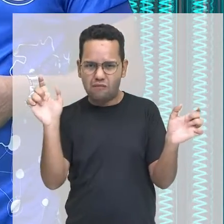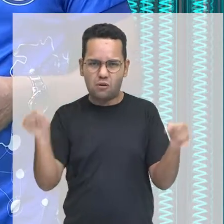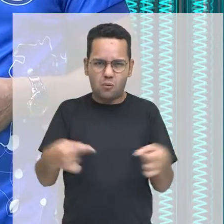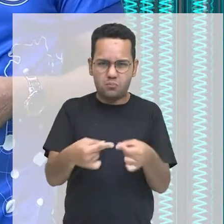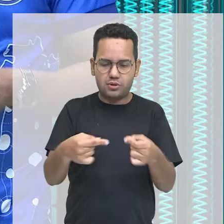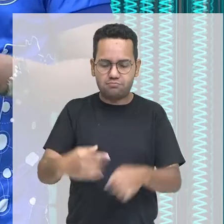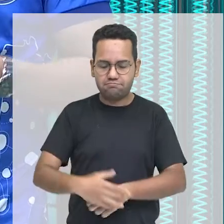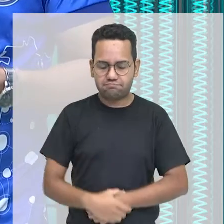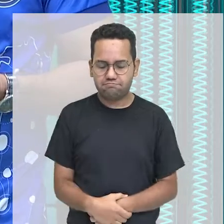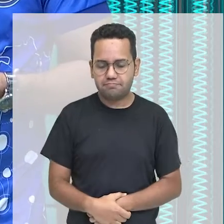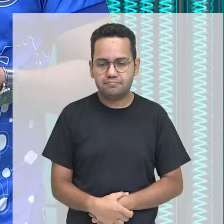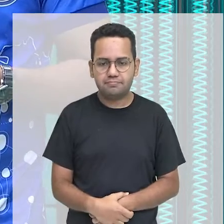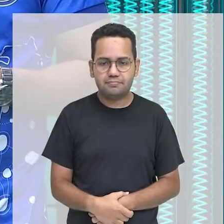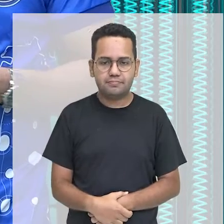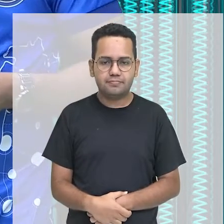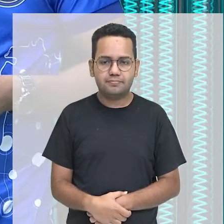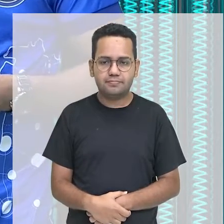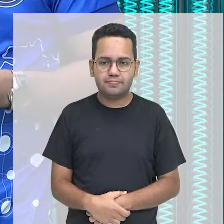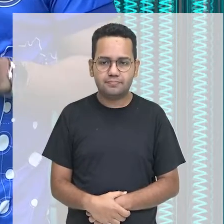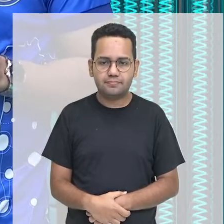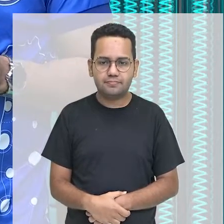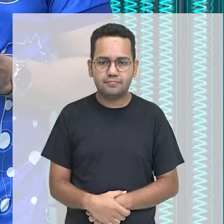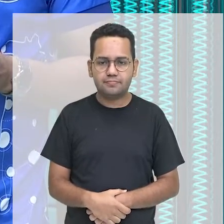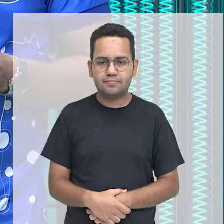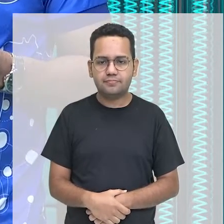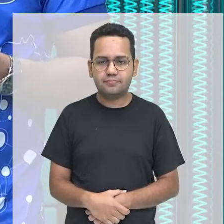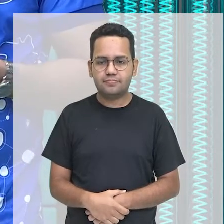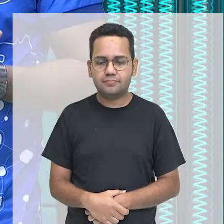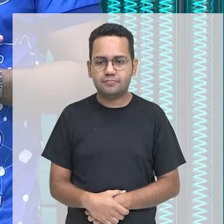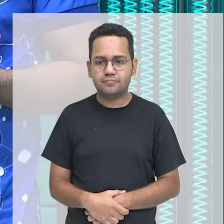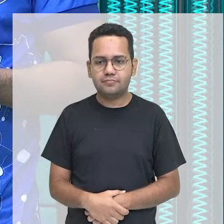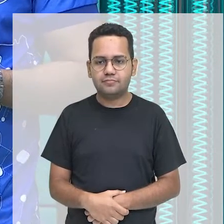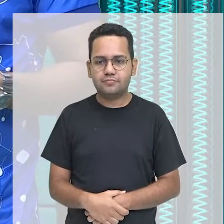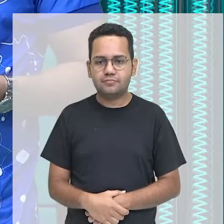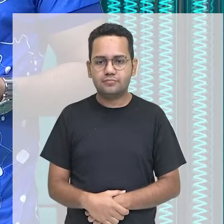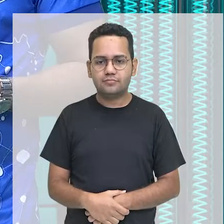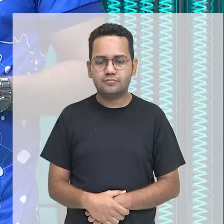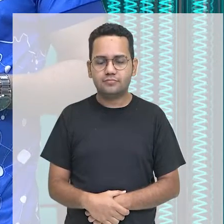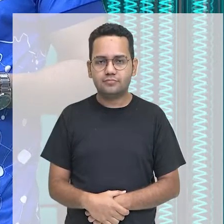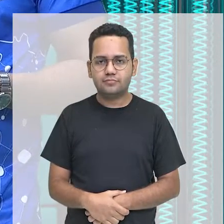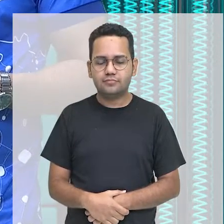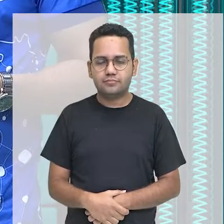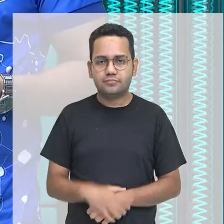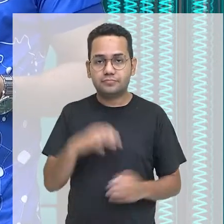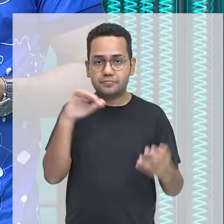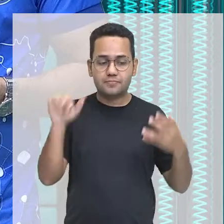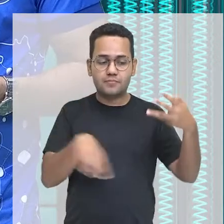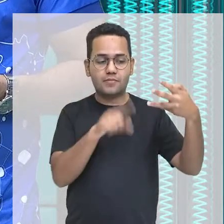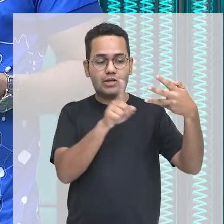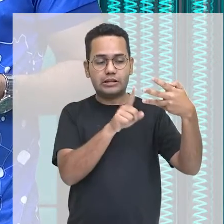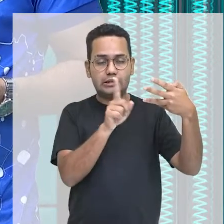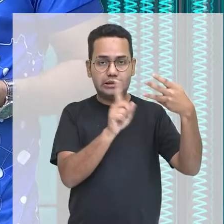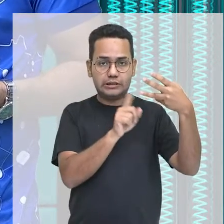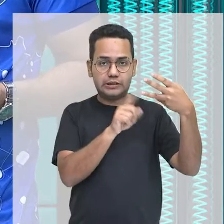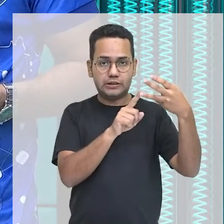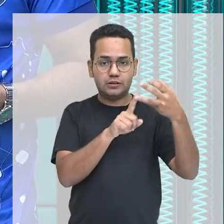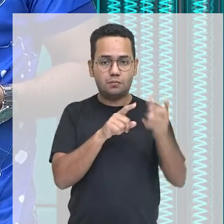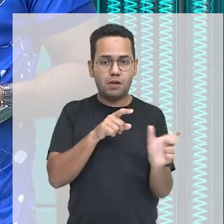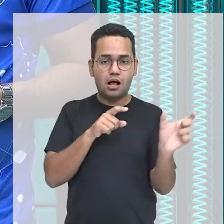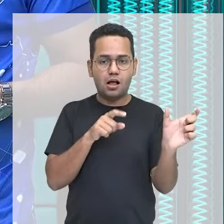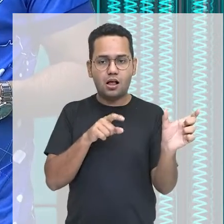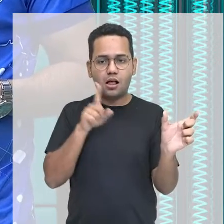certo? Então, have to também é a necessidade, esse have to aqui, ele vai passar, então, uma ideia de necessidade, mas por